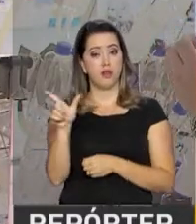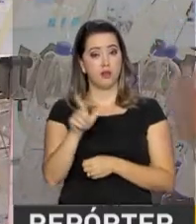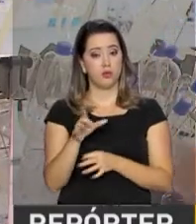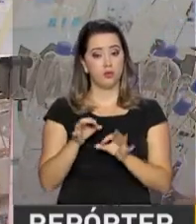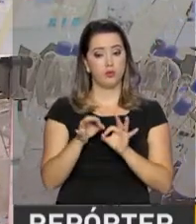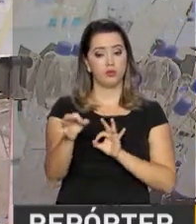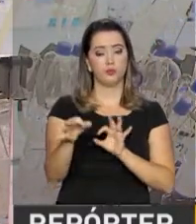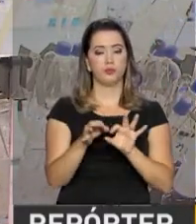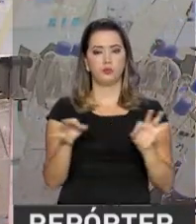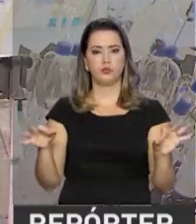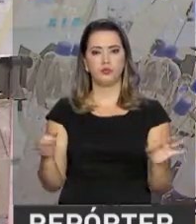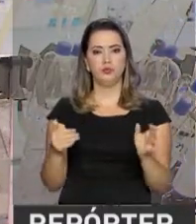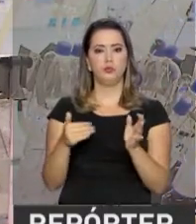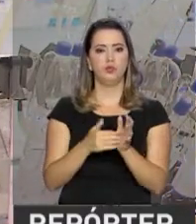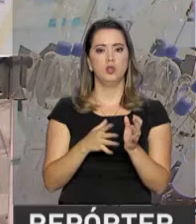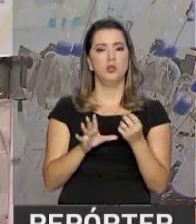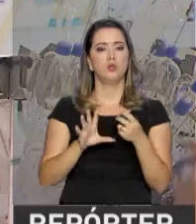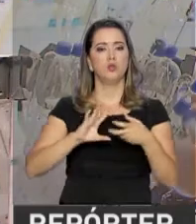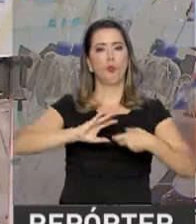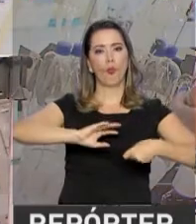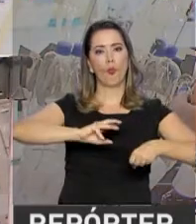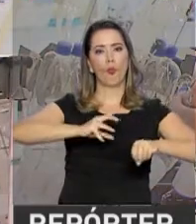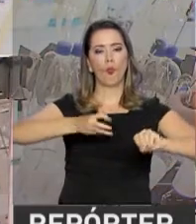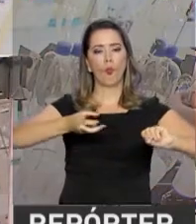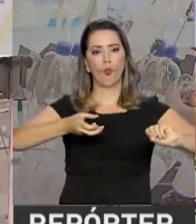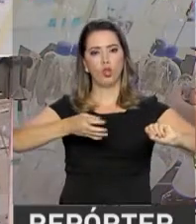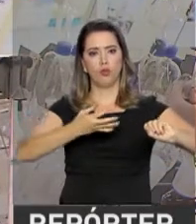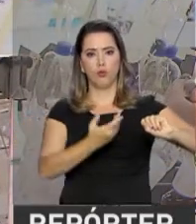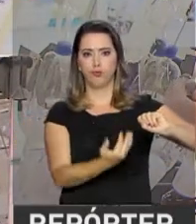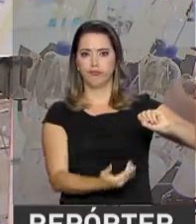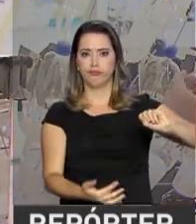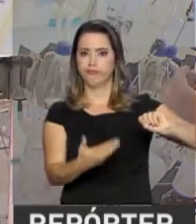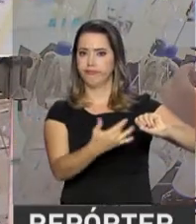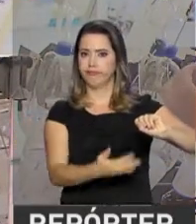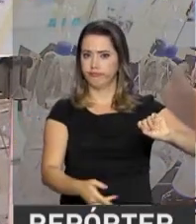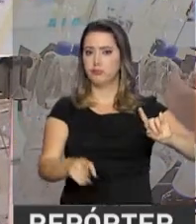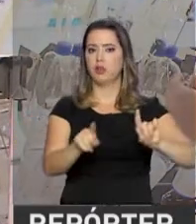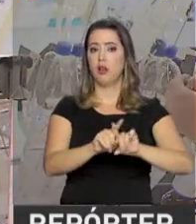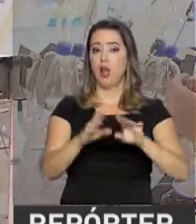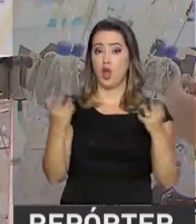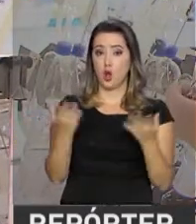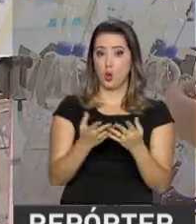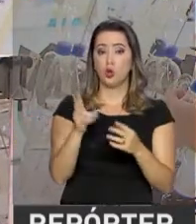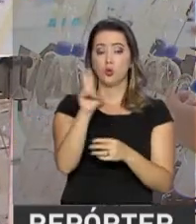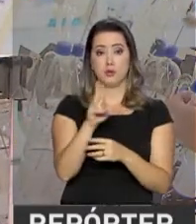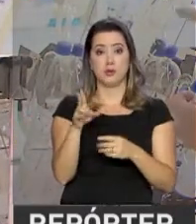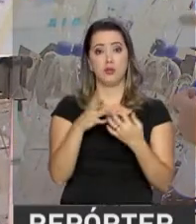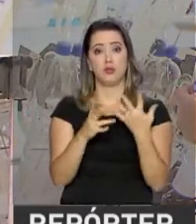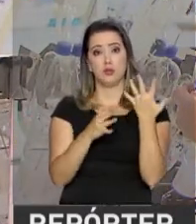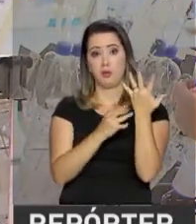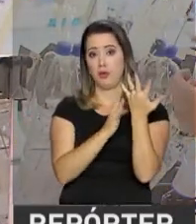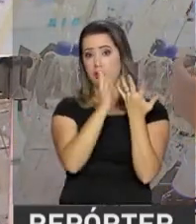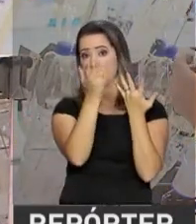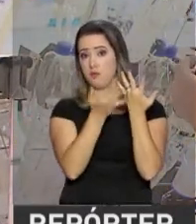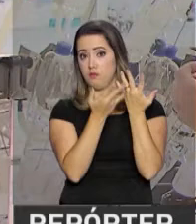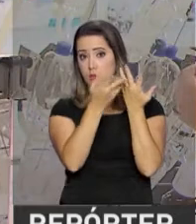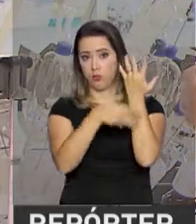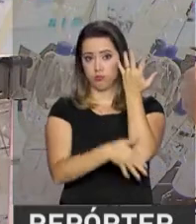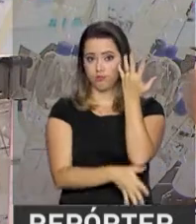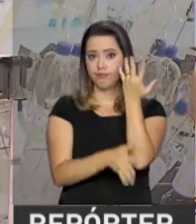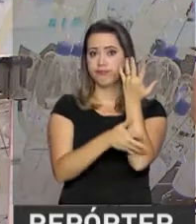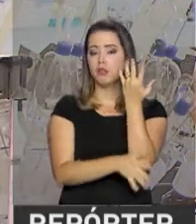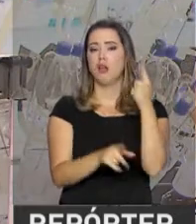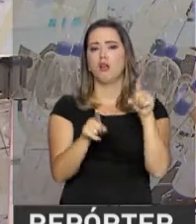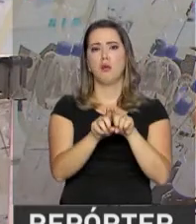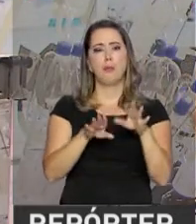a partir do caldo da cana de açúcar já com o aproveitamento das folhas e dos ponteiros das plantas essa